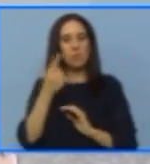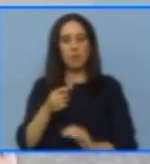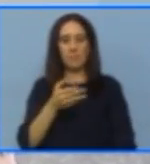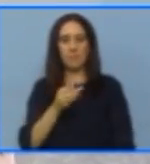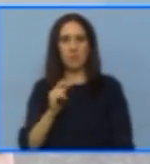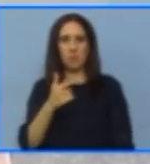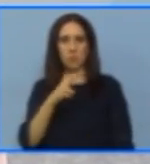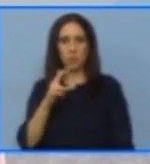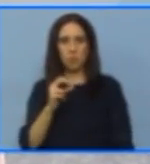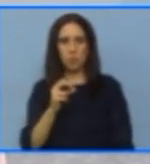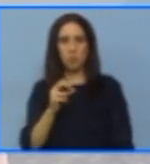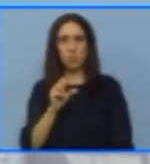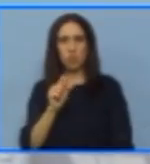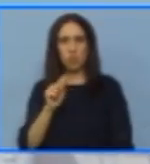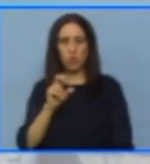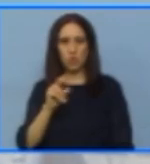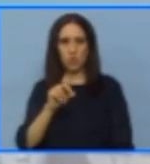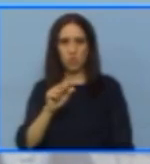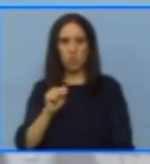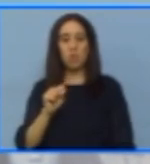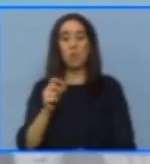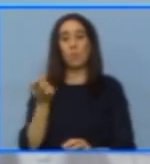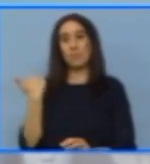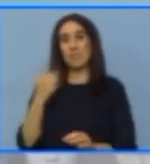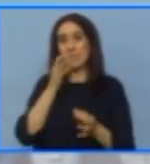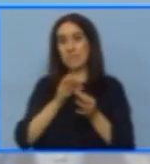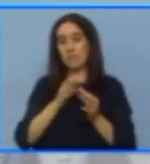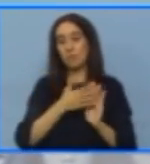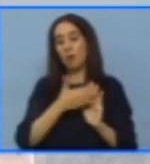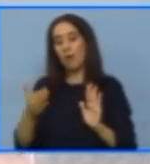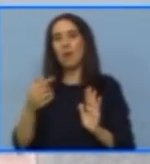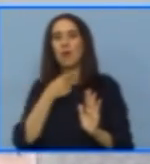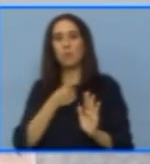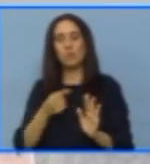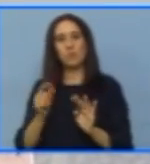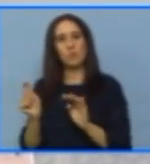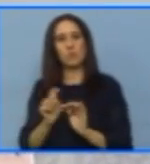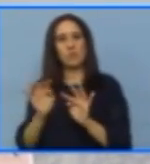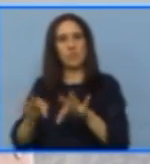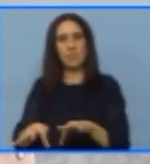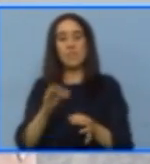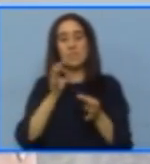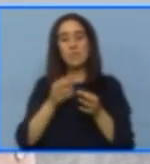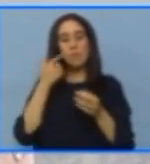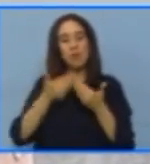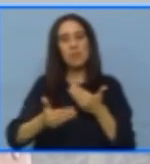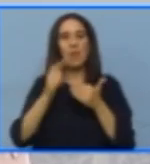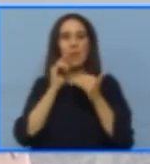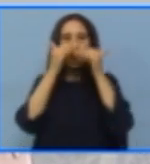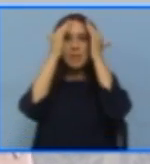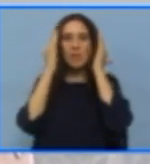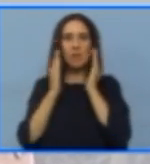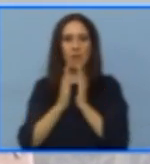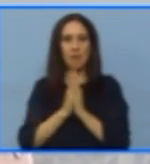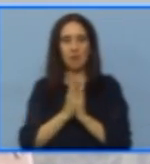desde setembro do ano passado, precisamente até ao final do mês de agosto. E a partir de setembro caminharemos com Maria. E o acampamento também vai